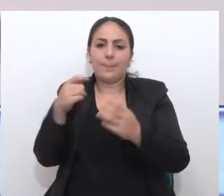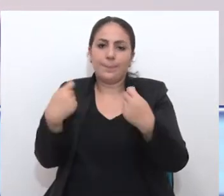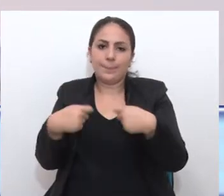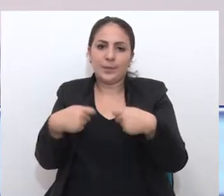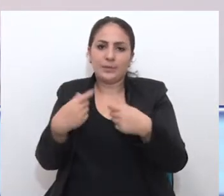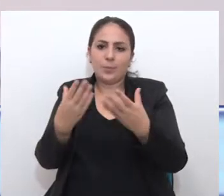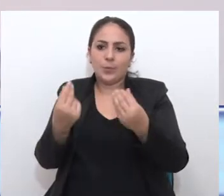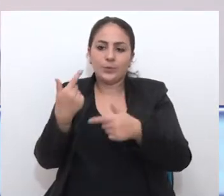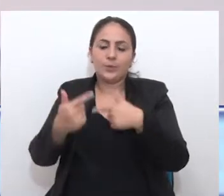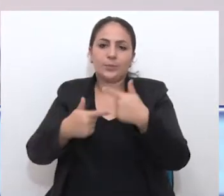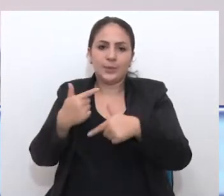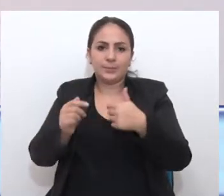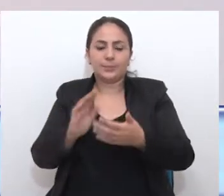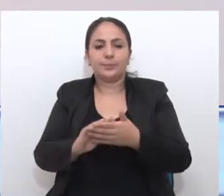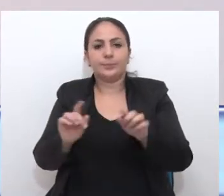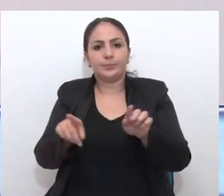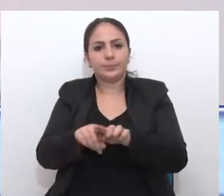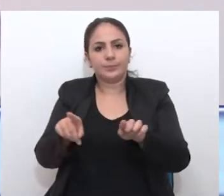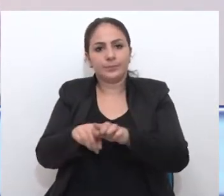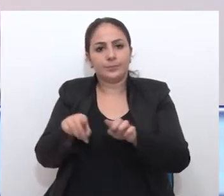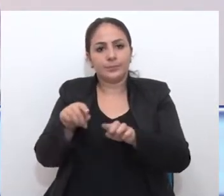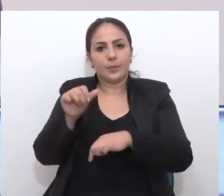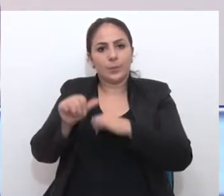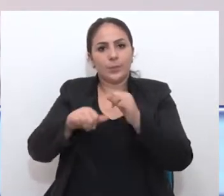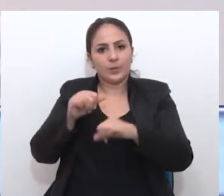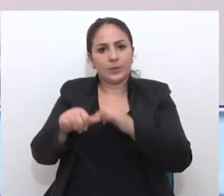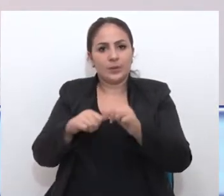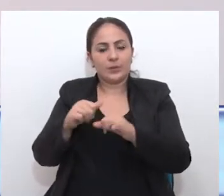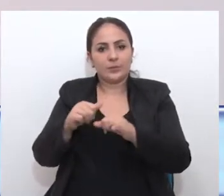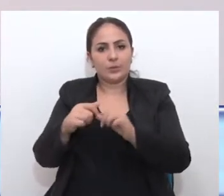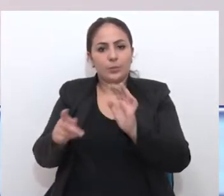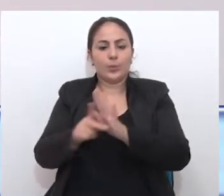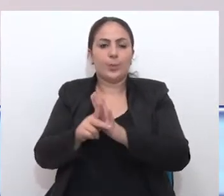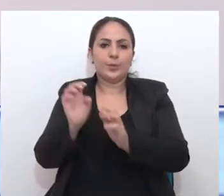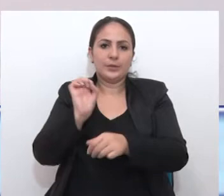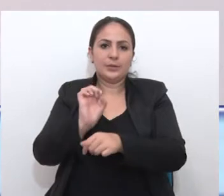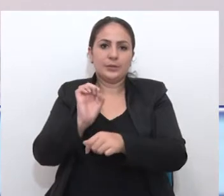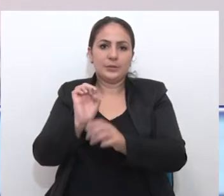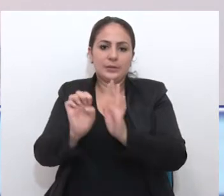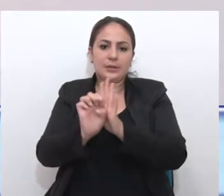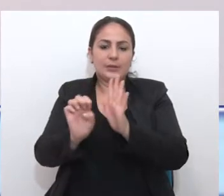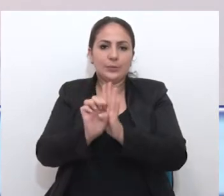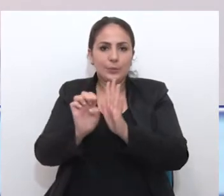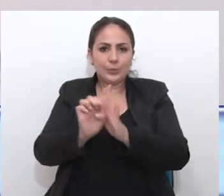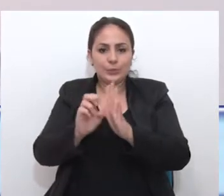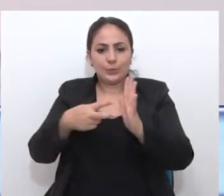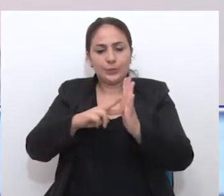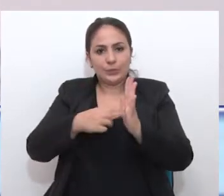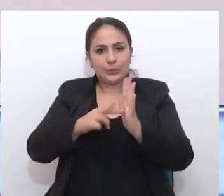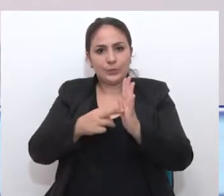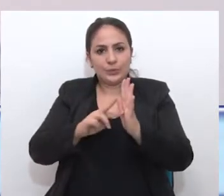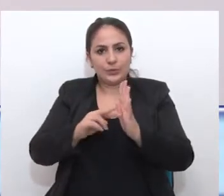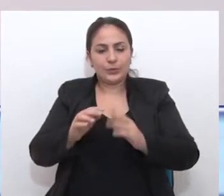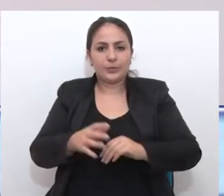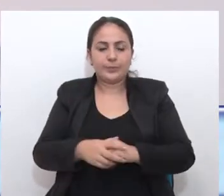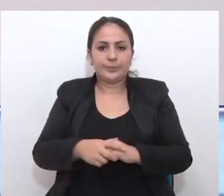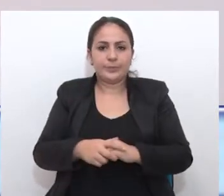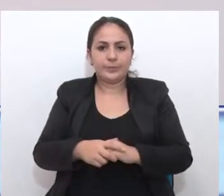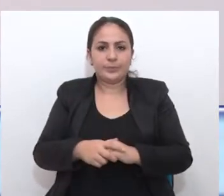chegasse, precisou-se de muito trabalho, inclusive a alteração do próprio estatuto do sindicato